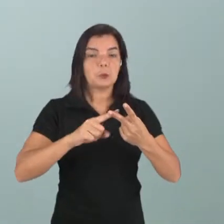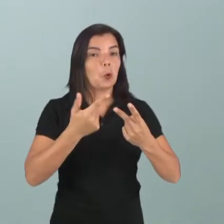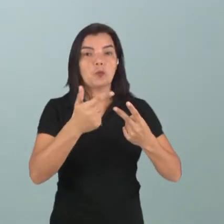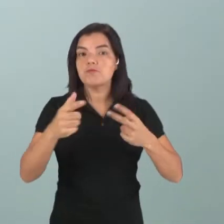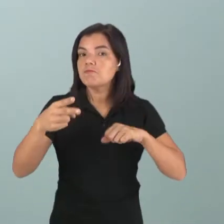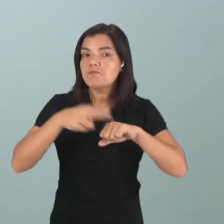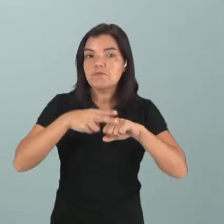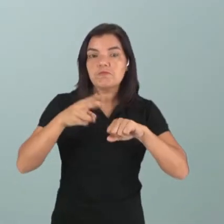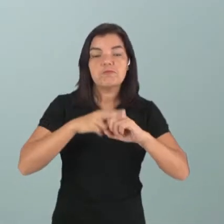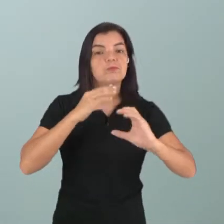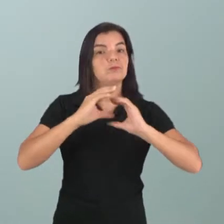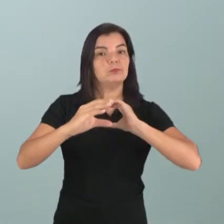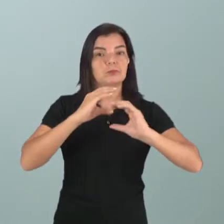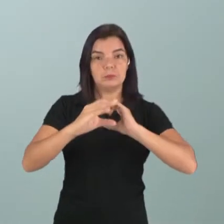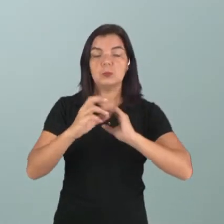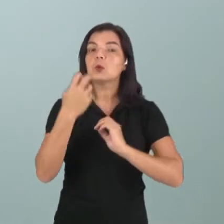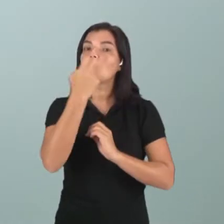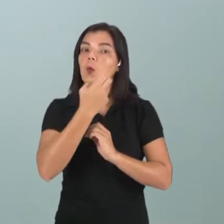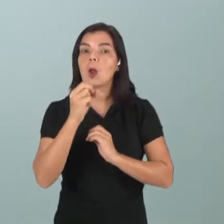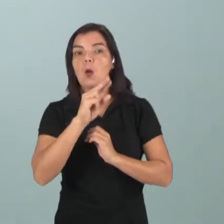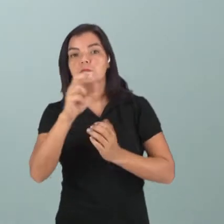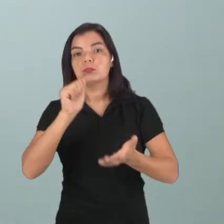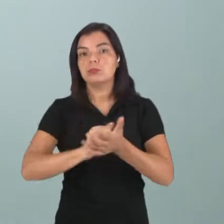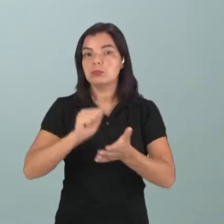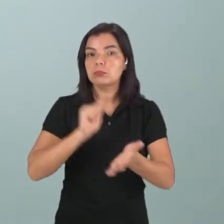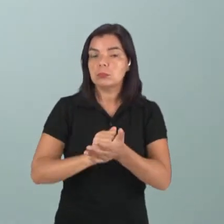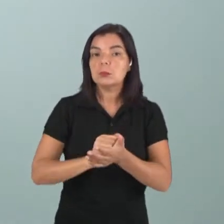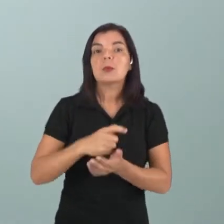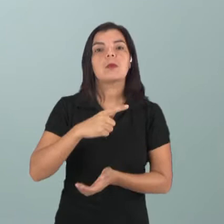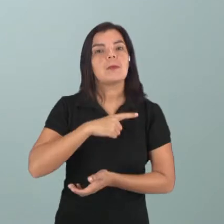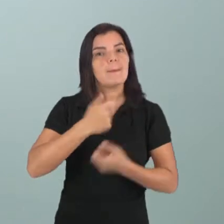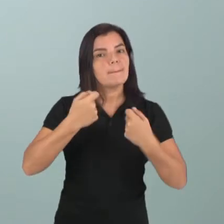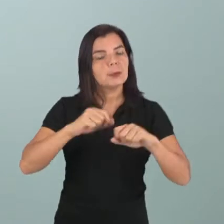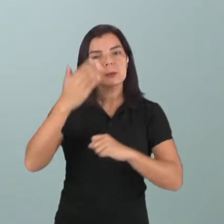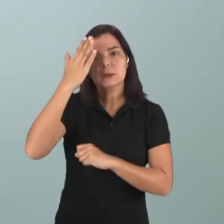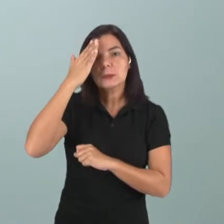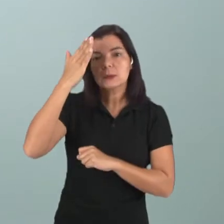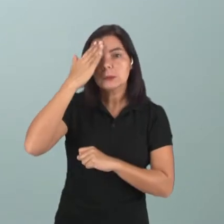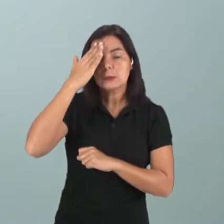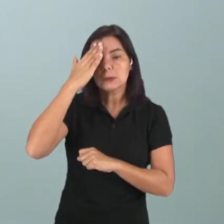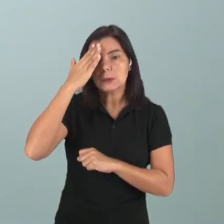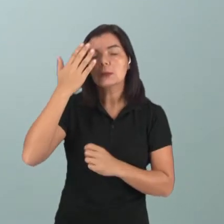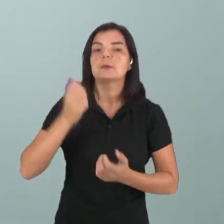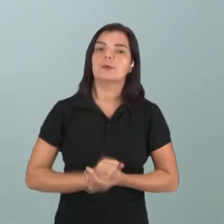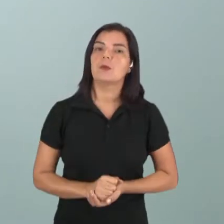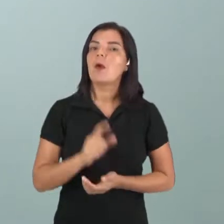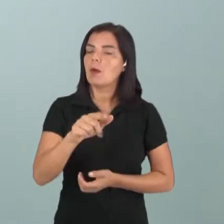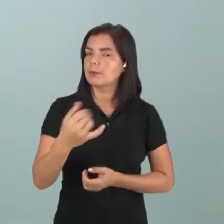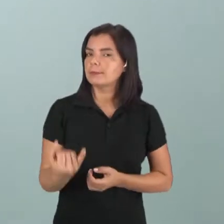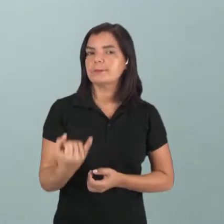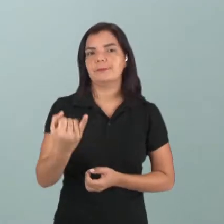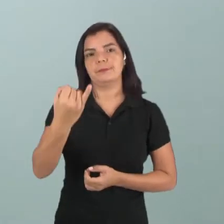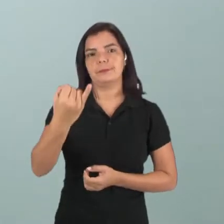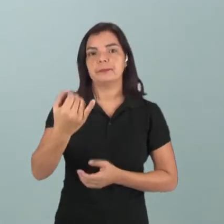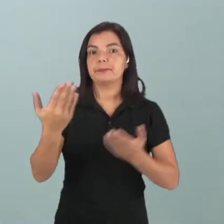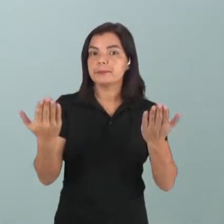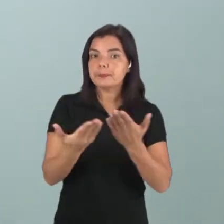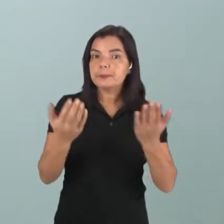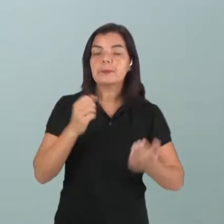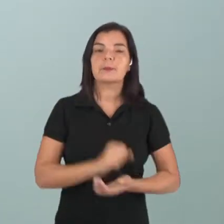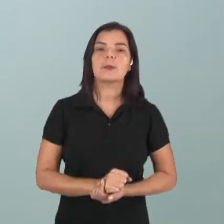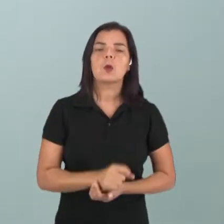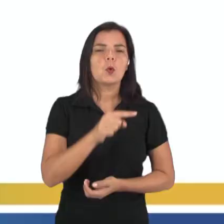verbal, relação comunicativa ali oral ou escrita, que exige a interpretação, né, gente? Interpretar é muito importante. Então, olha